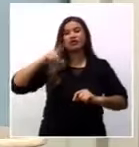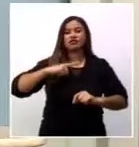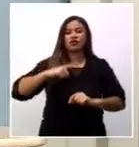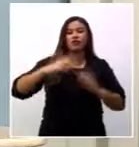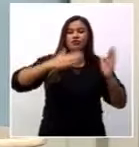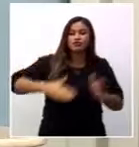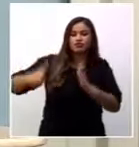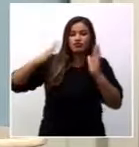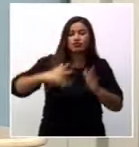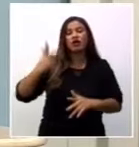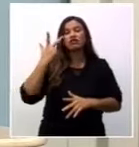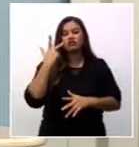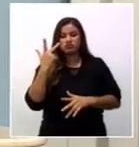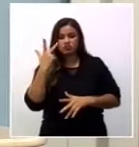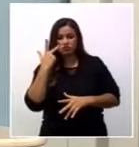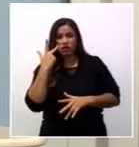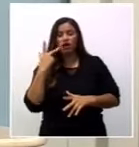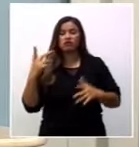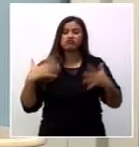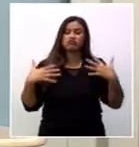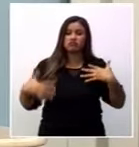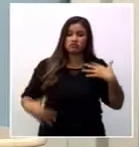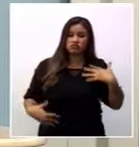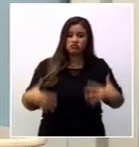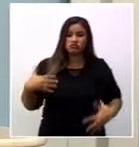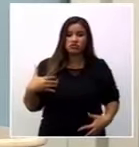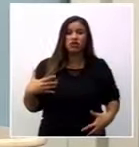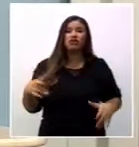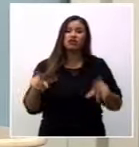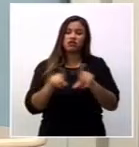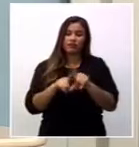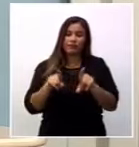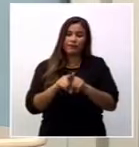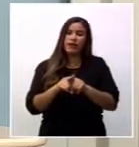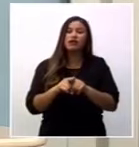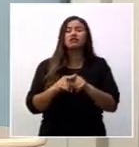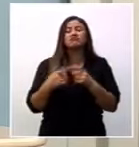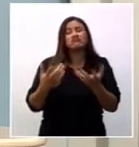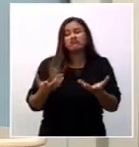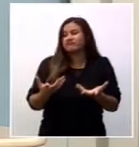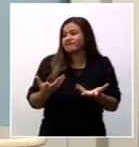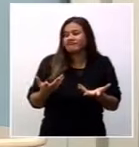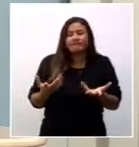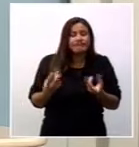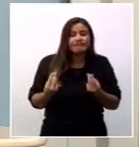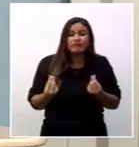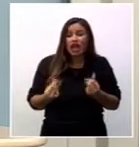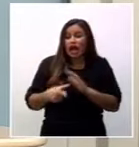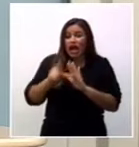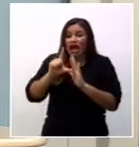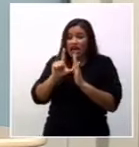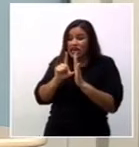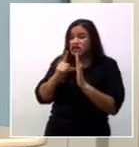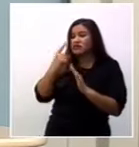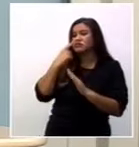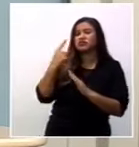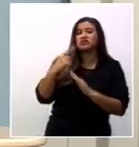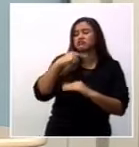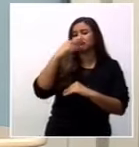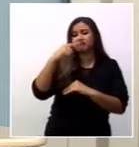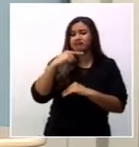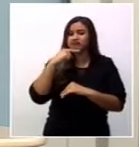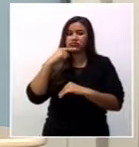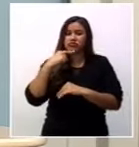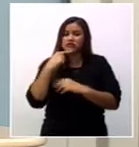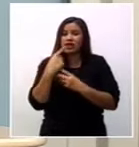do planeta, que são imprevisíveis, né? Como, por exemplo, a questão dos terremotos, né?